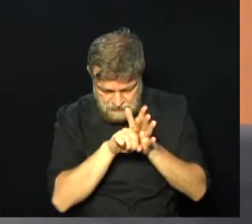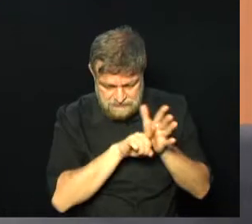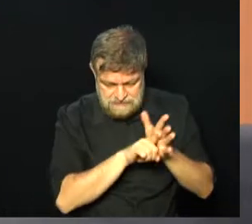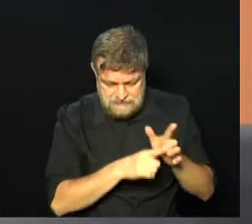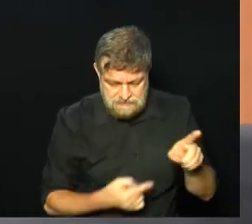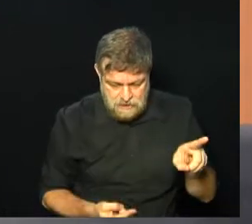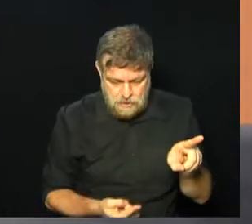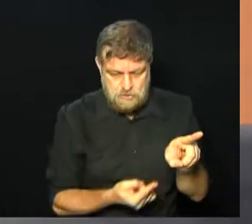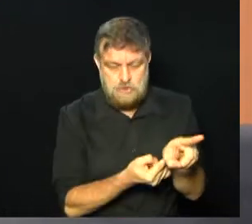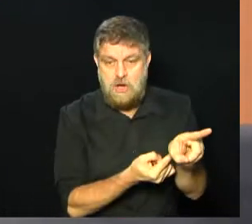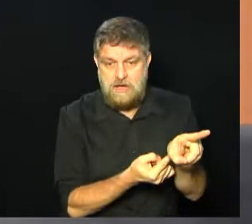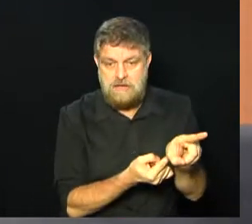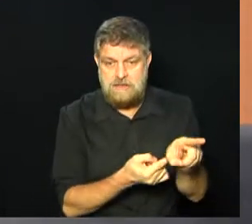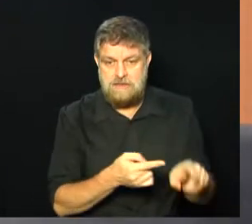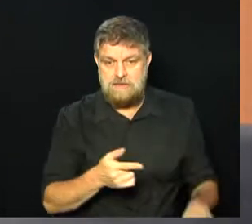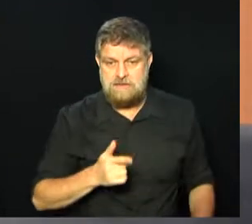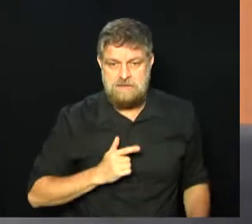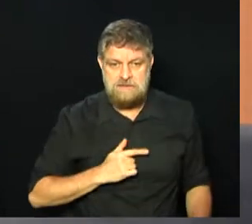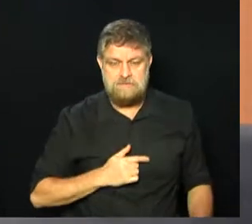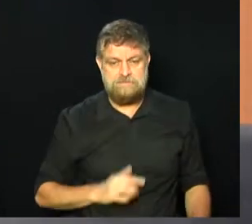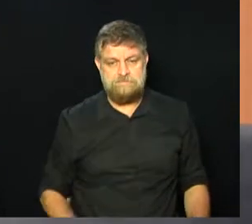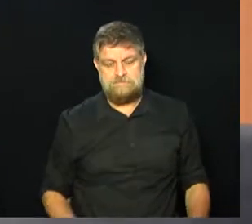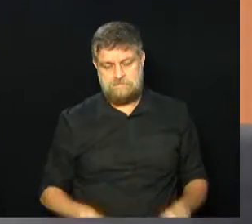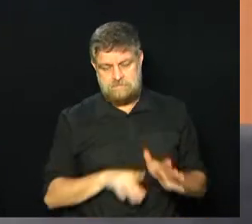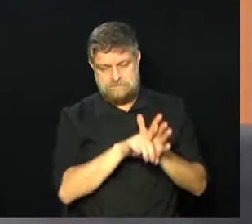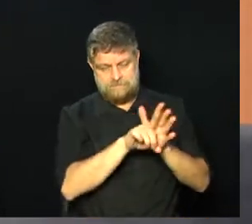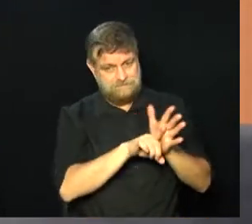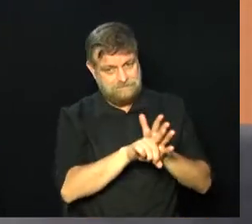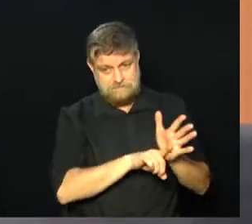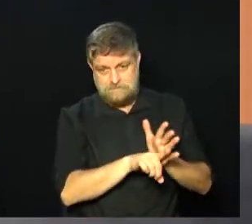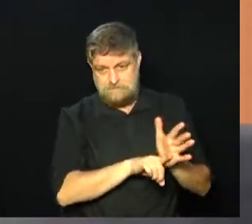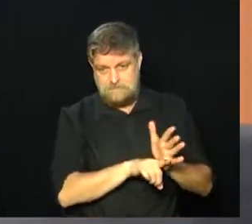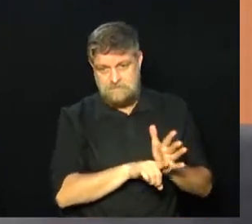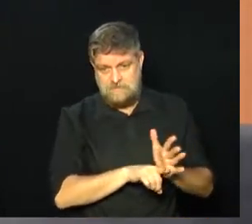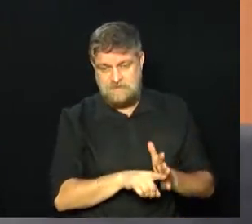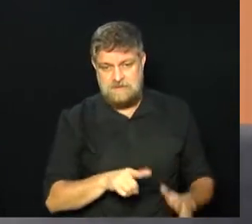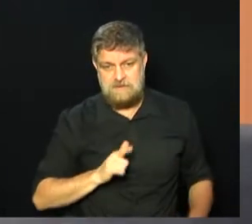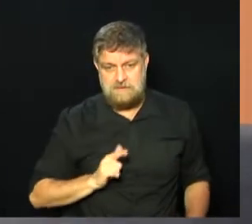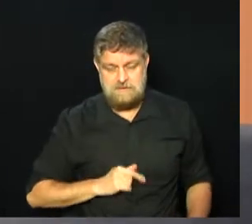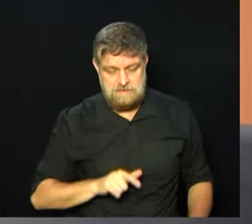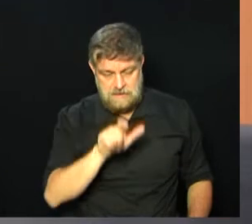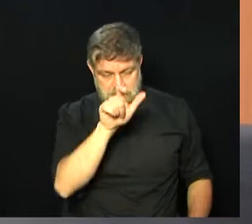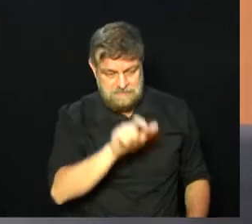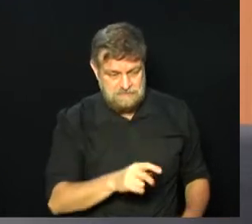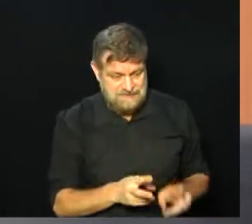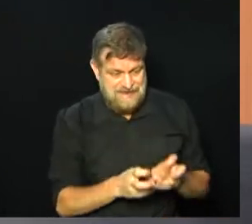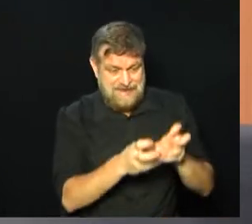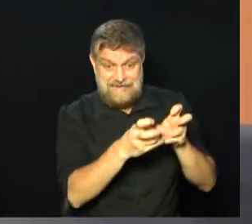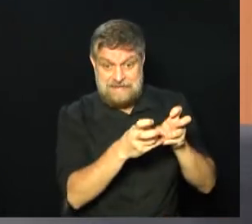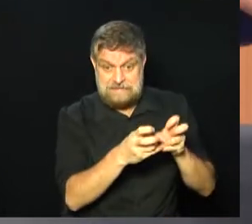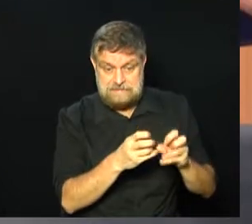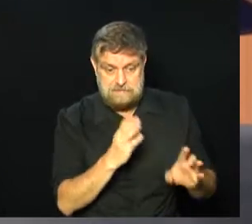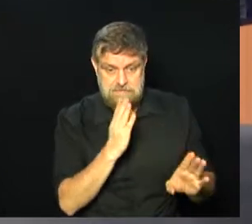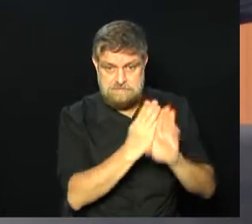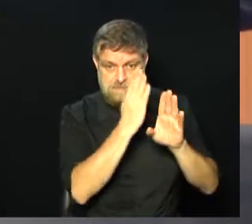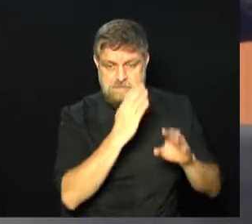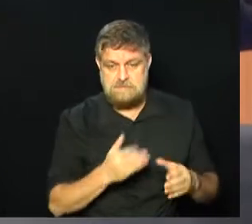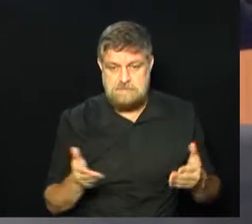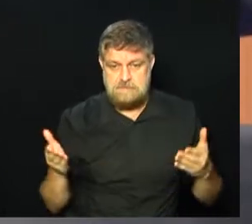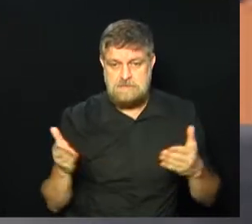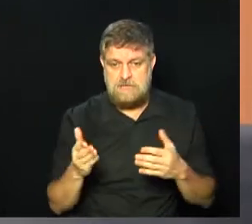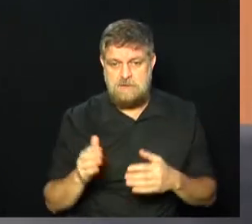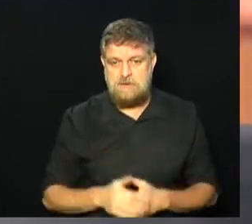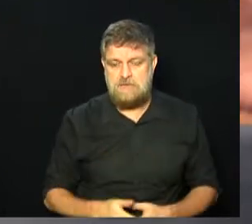com fosfatase alta. São exames lá que são exames que só aumentavam se tivesse já com câncer avançado. Então, vamos passar para os nossos outros